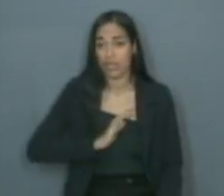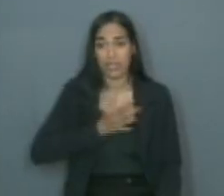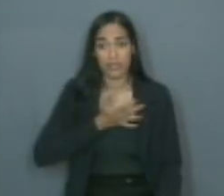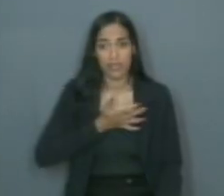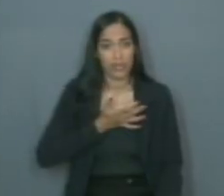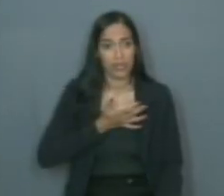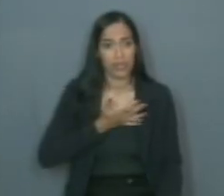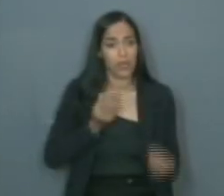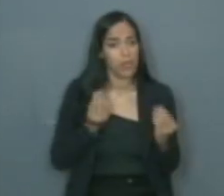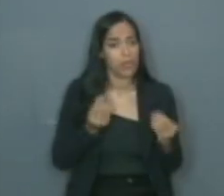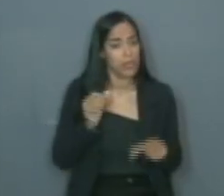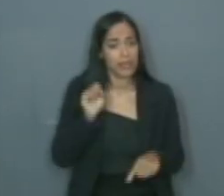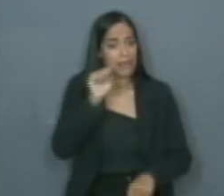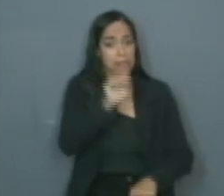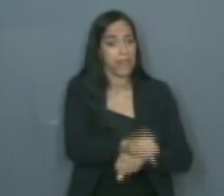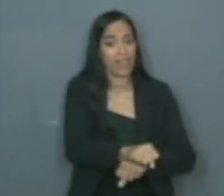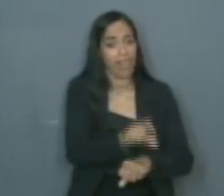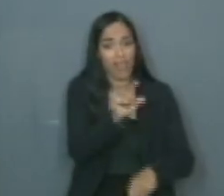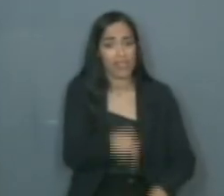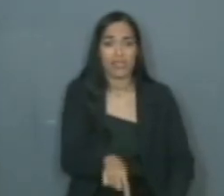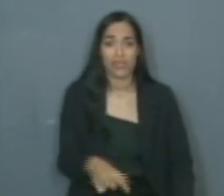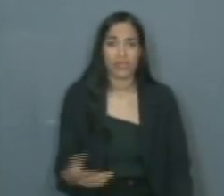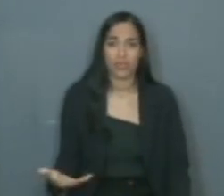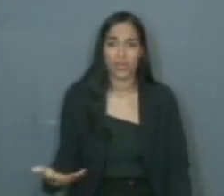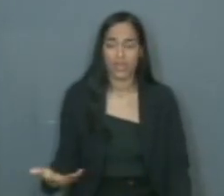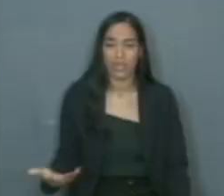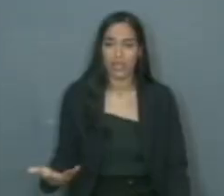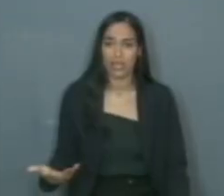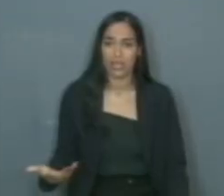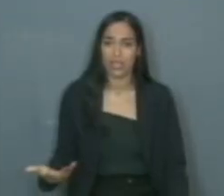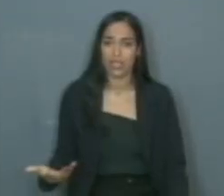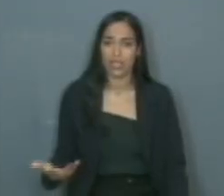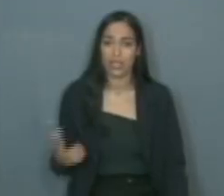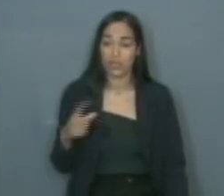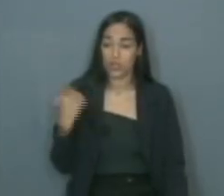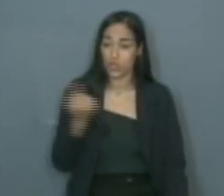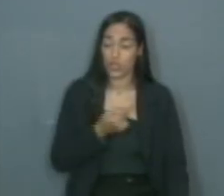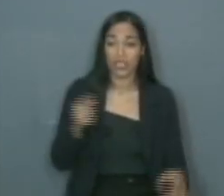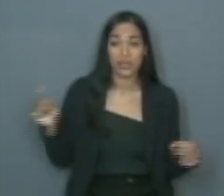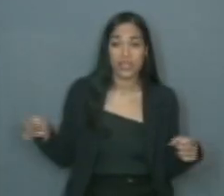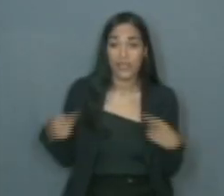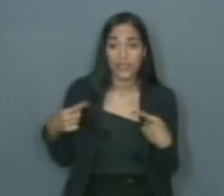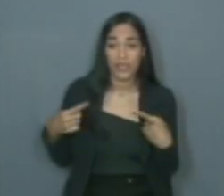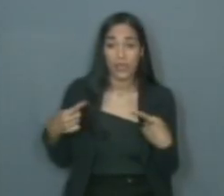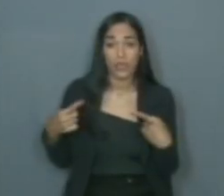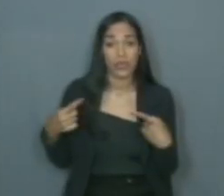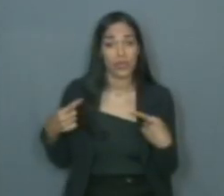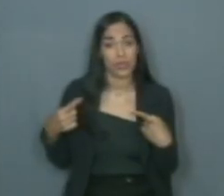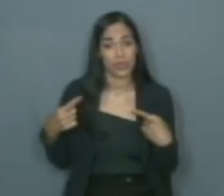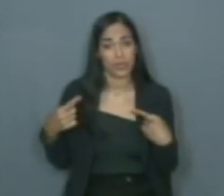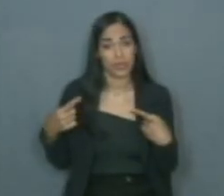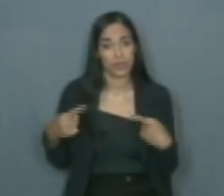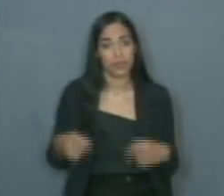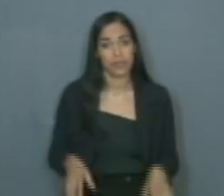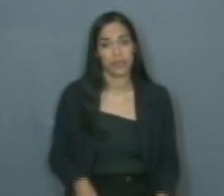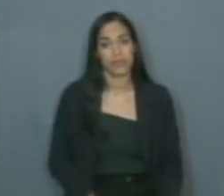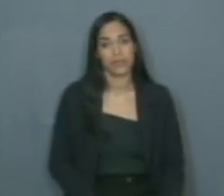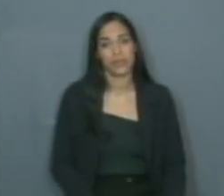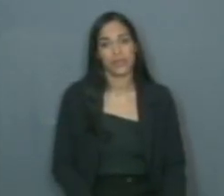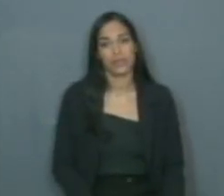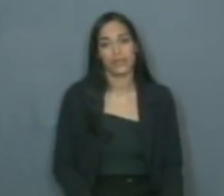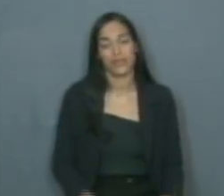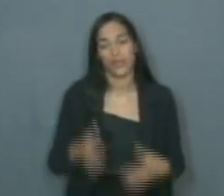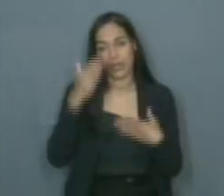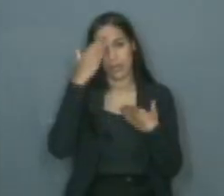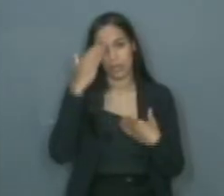para isso? Como para isso? Esse é o desafio nosso, vereadora. Esse é o nosso desafio.